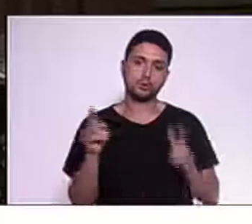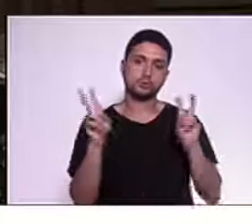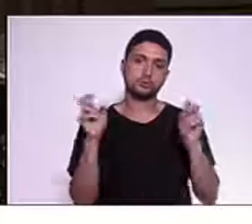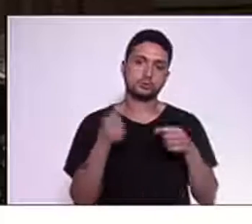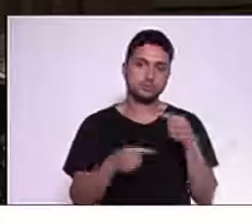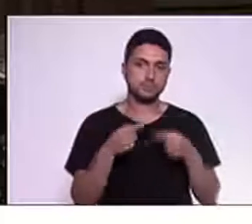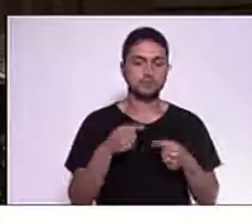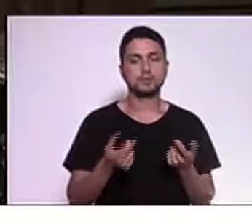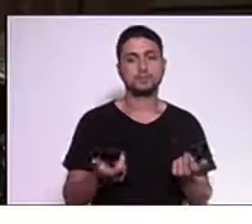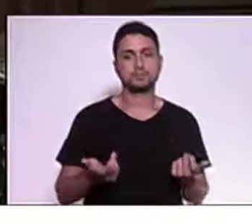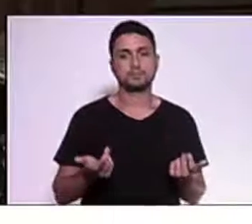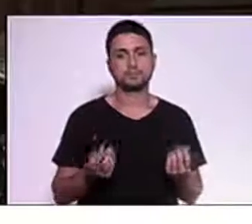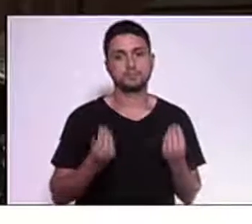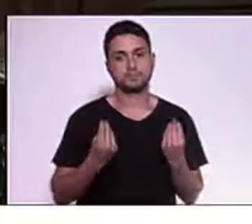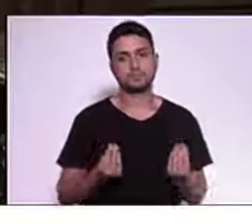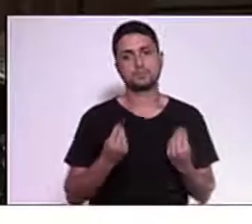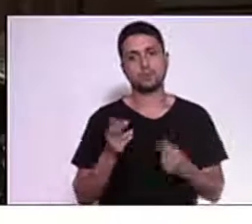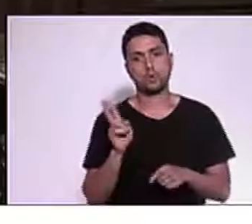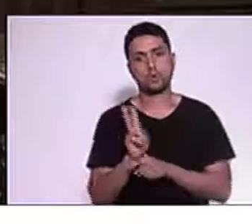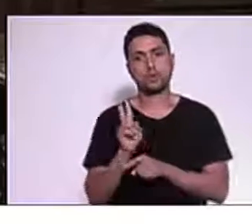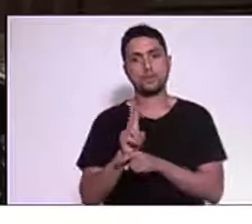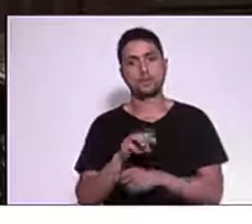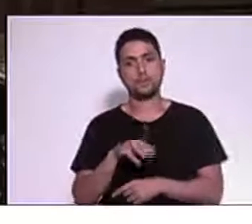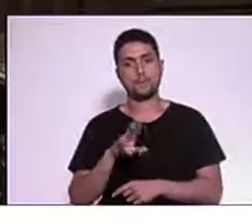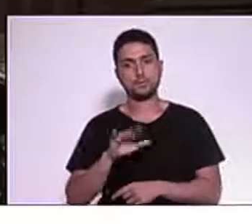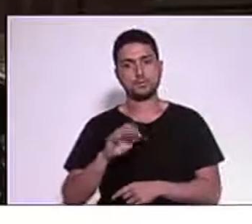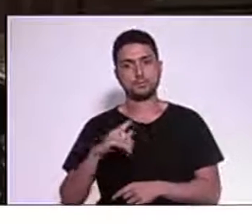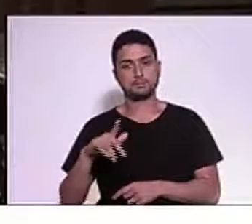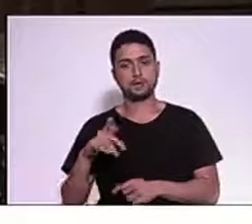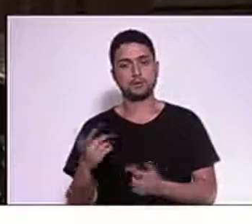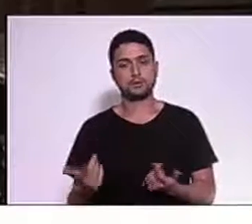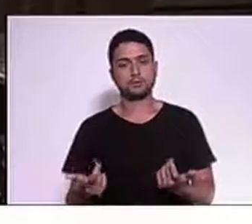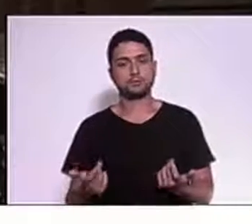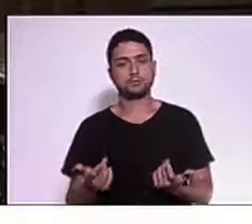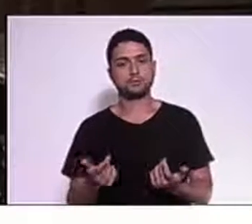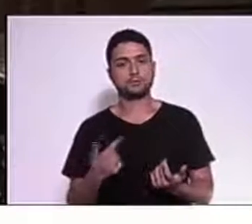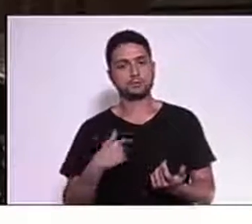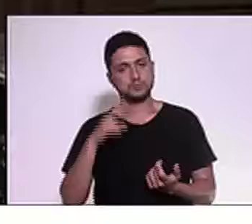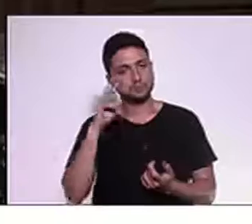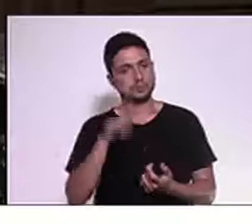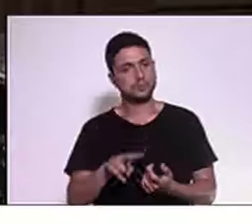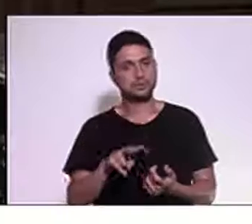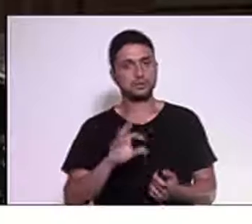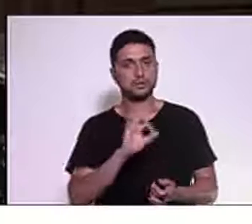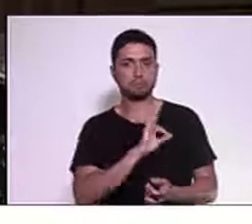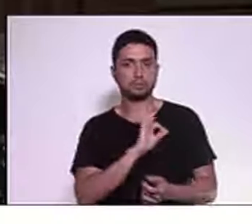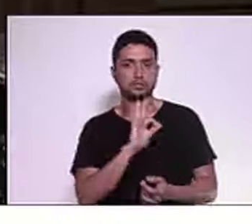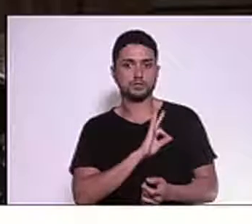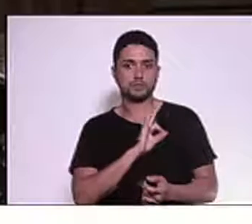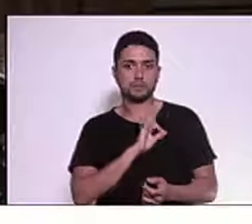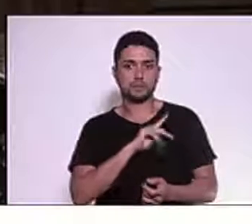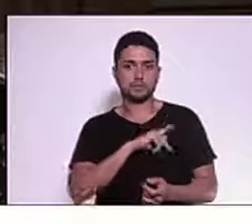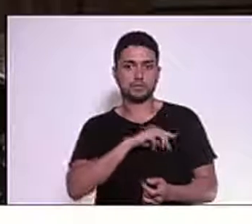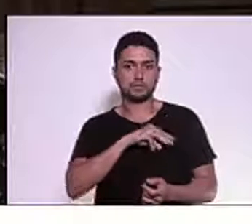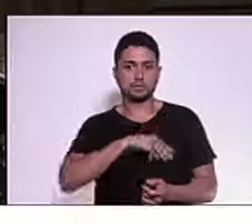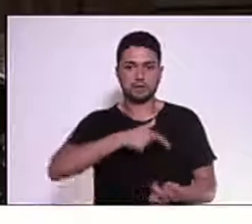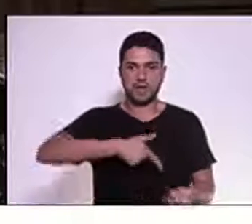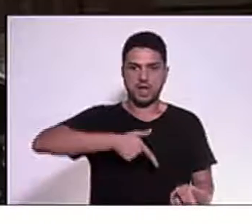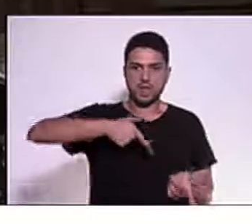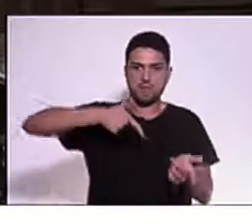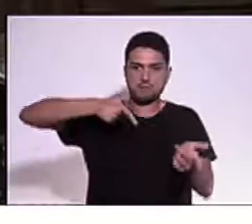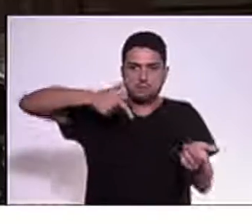Nós assistimos a policiais militares empunhando armas, empunhando